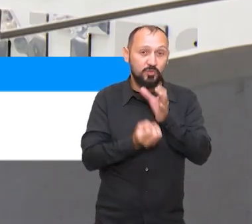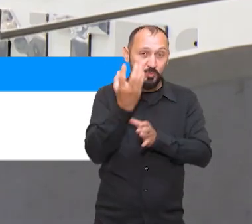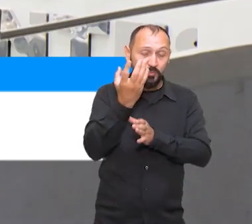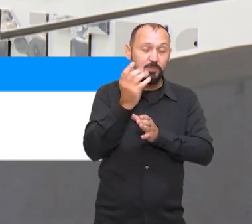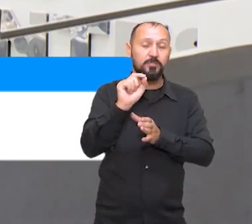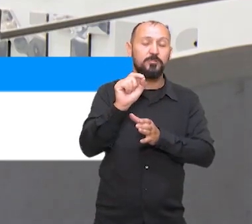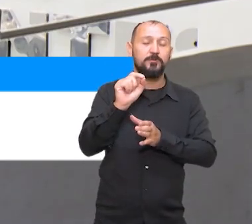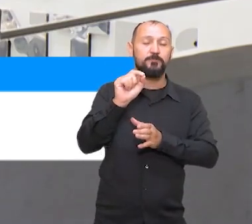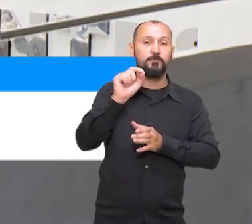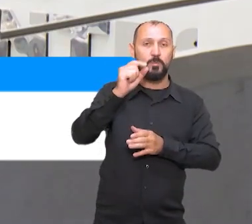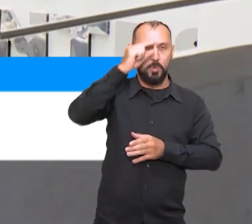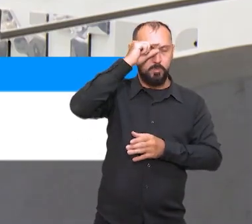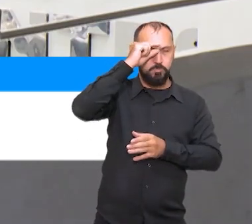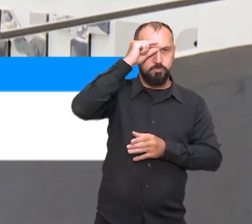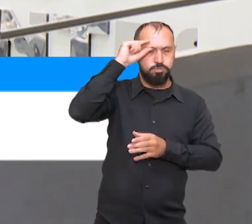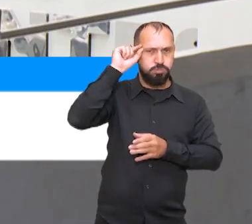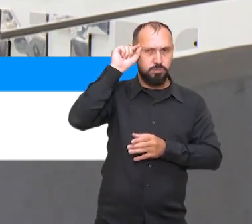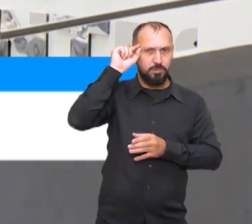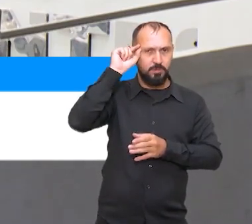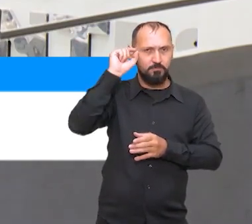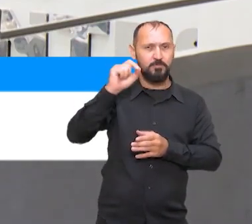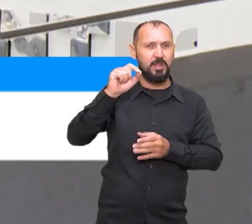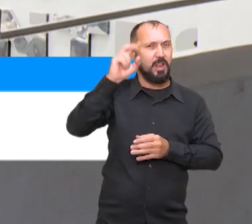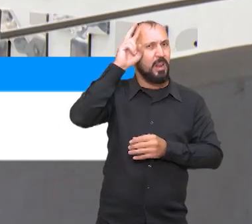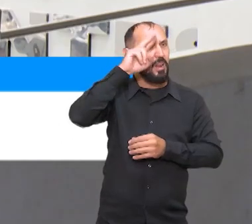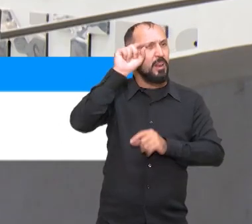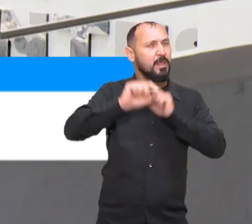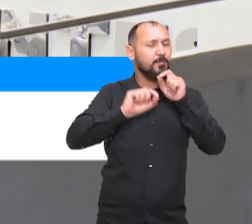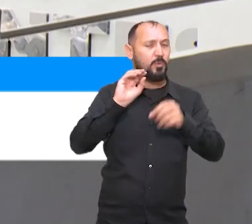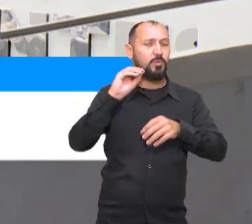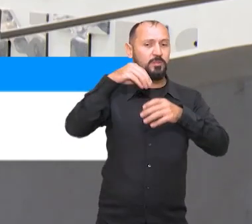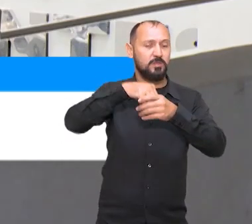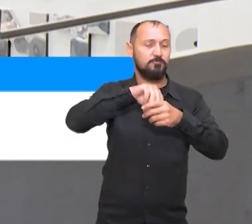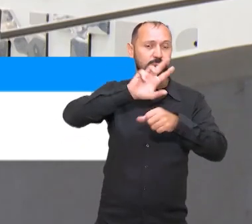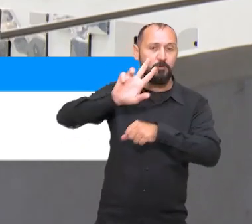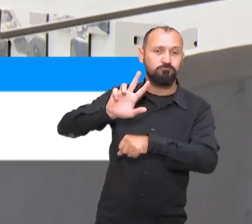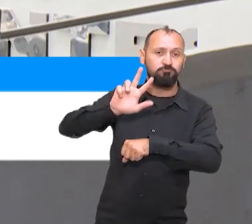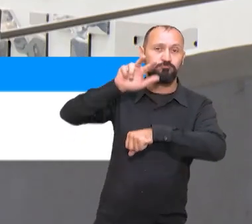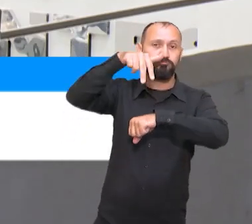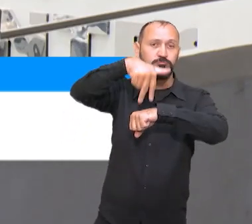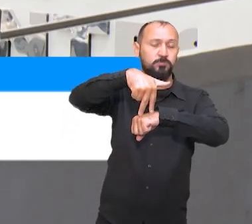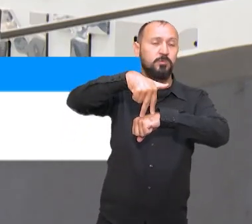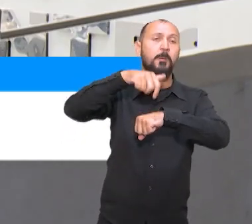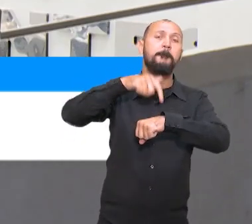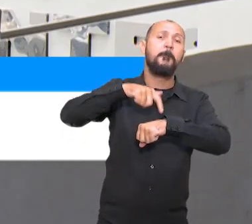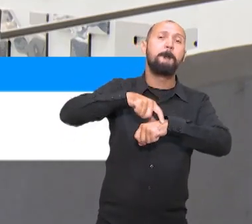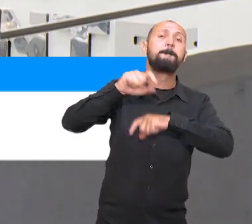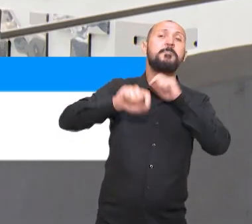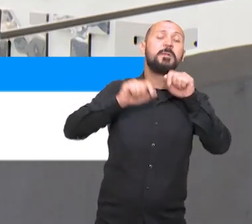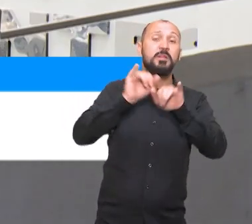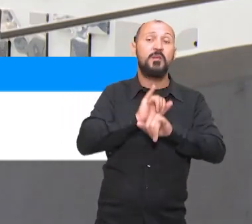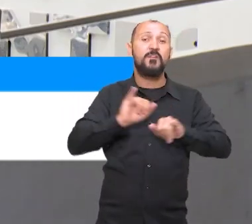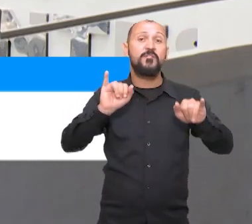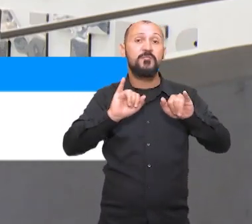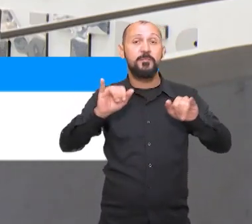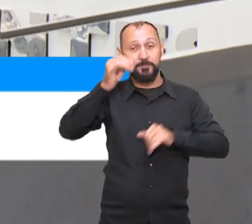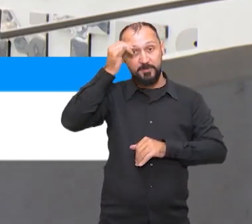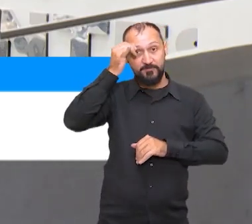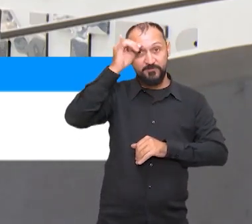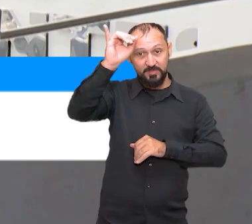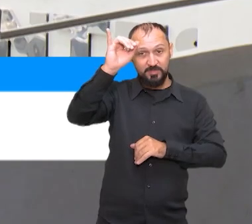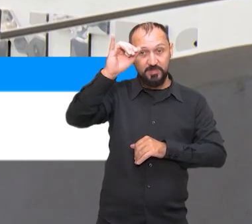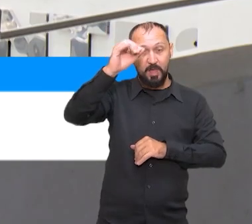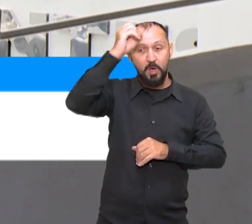o deputado Herculano Borges, do Republicanos, reforçou na tribuna as ações de combate ao